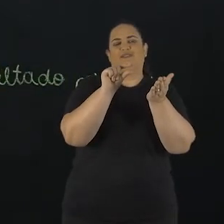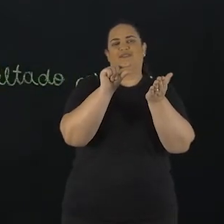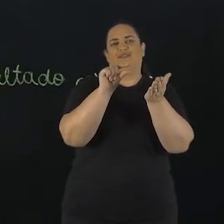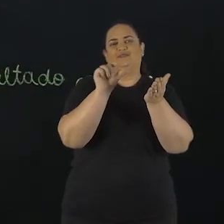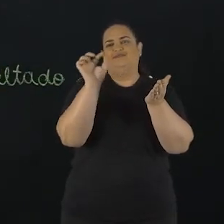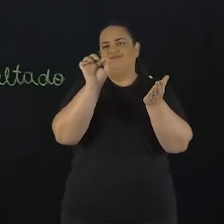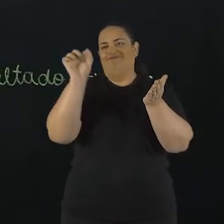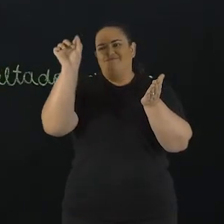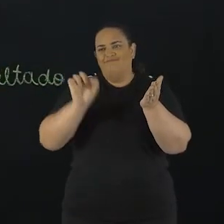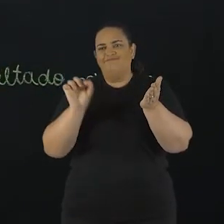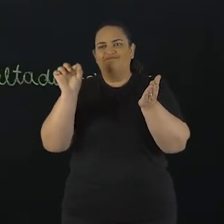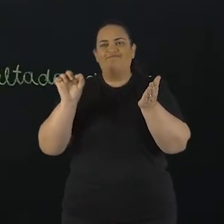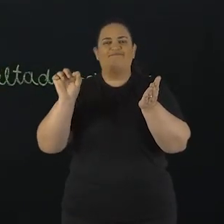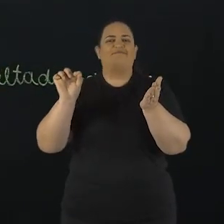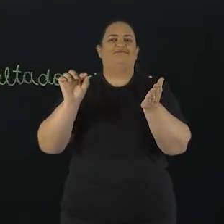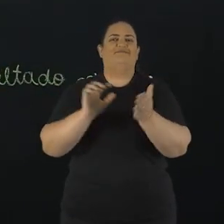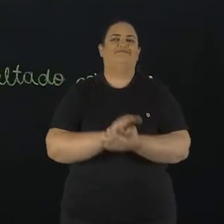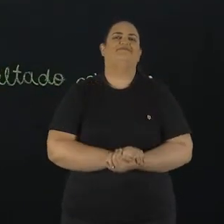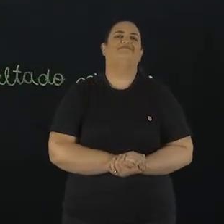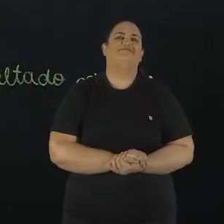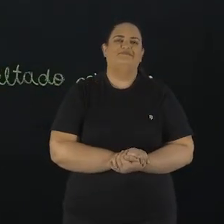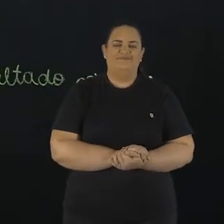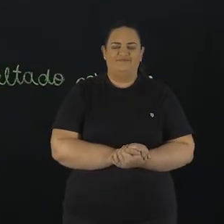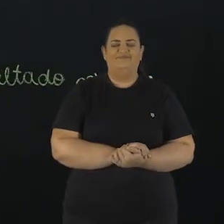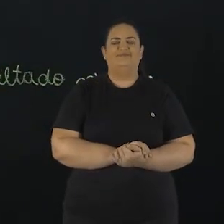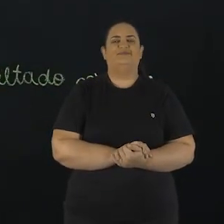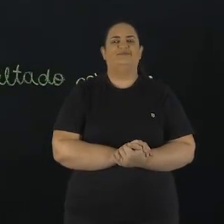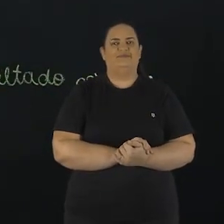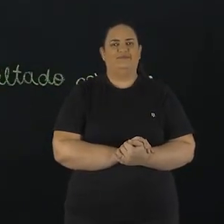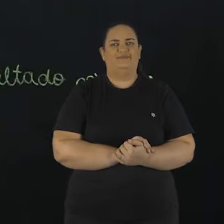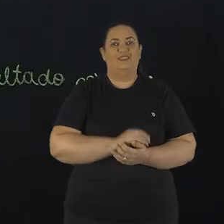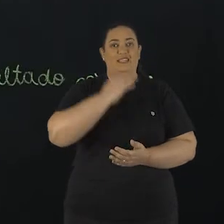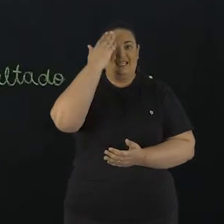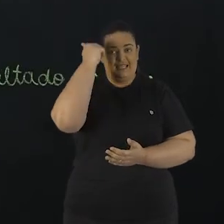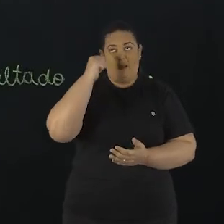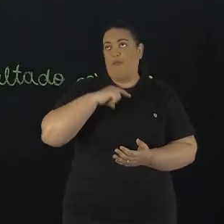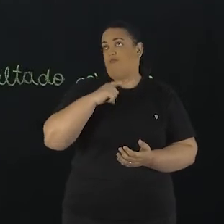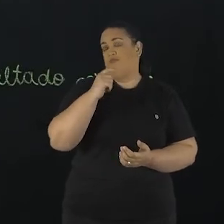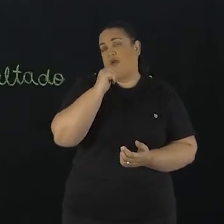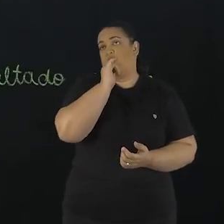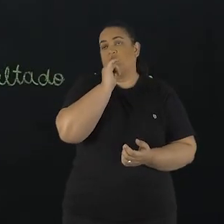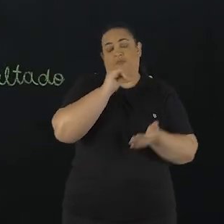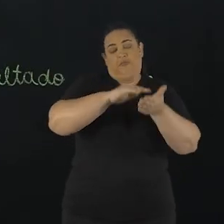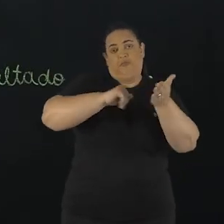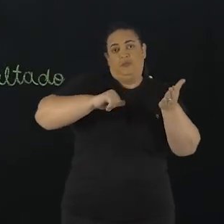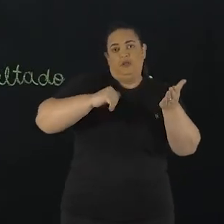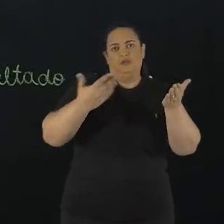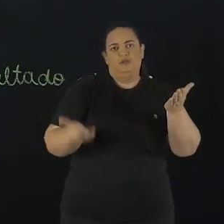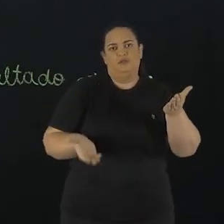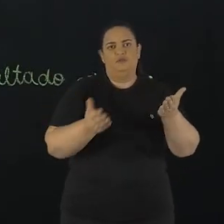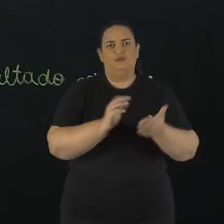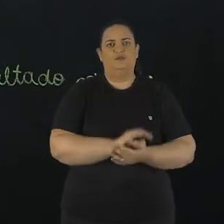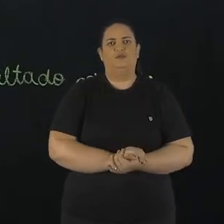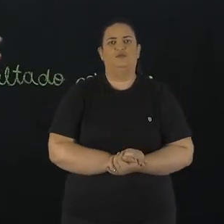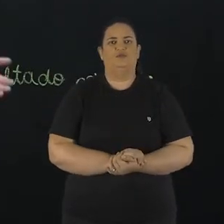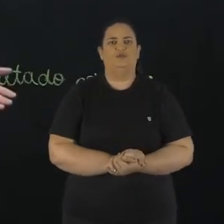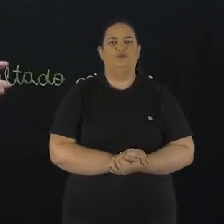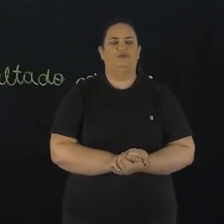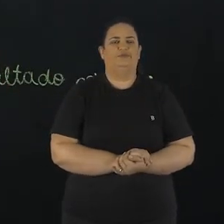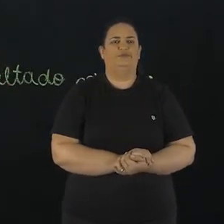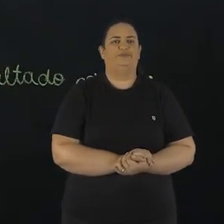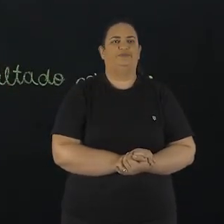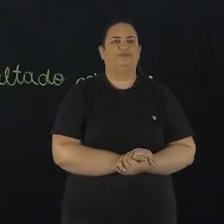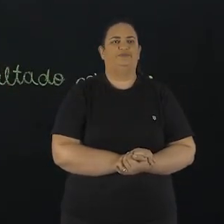calcular a porcentagem com que um certo valor foi reduzido ou foi diminuído em relação ao seu